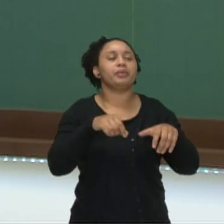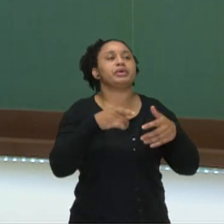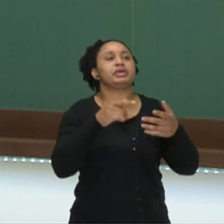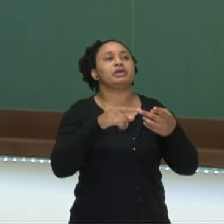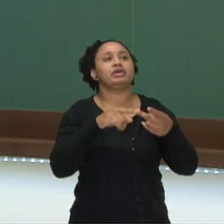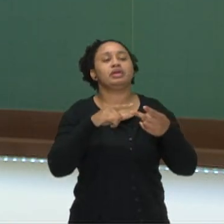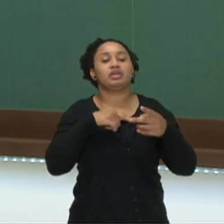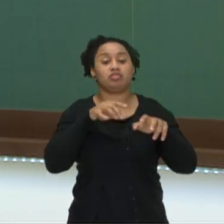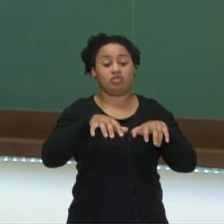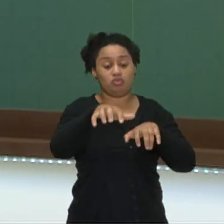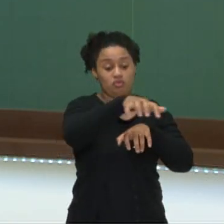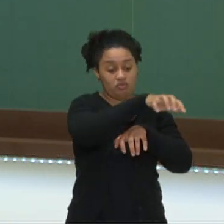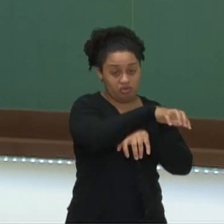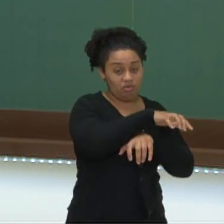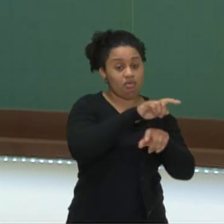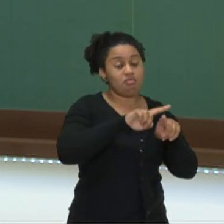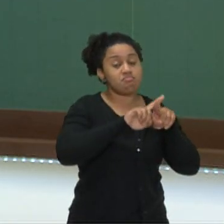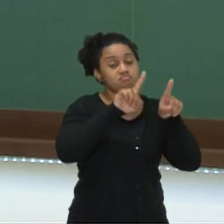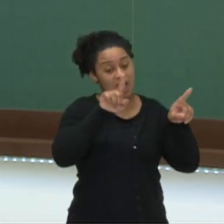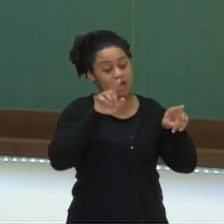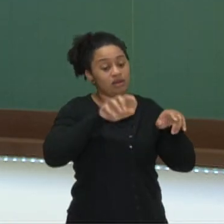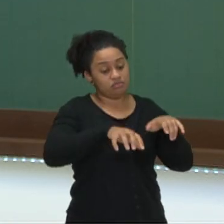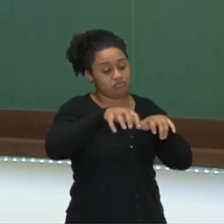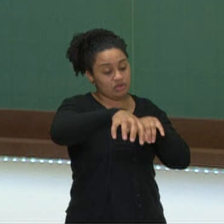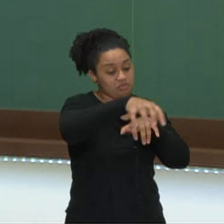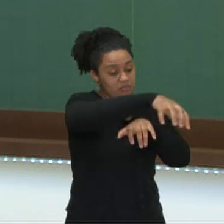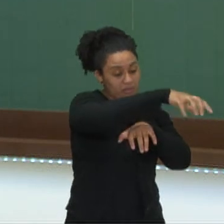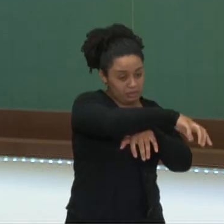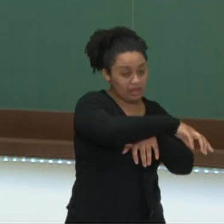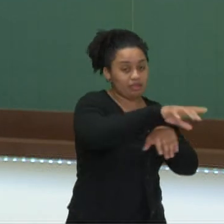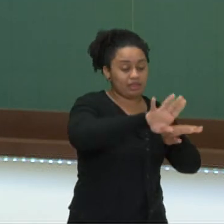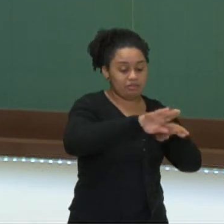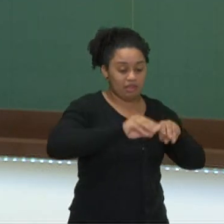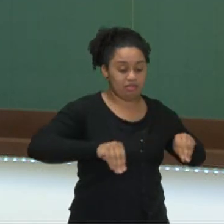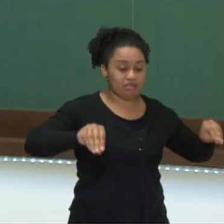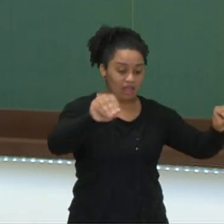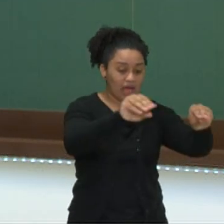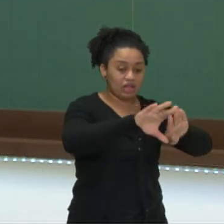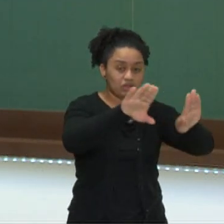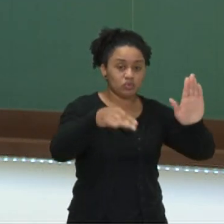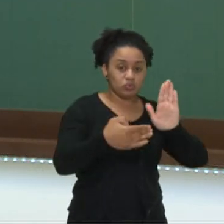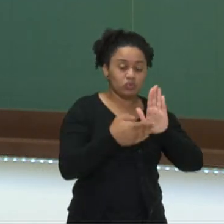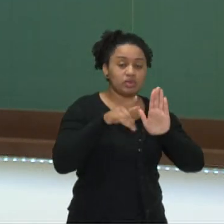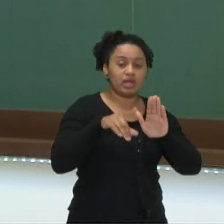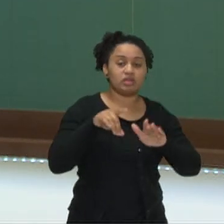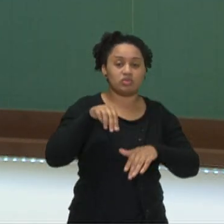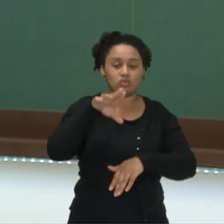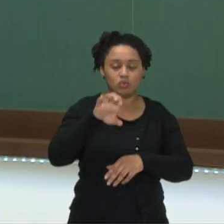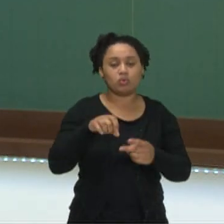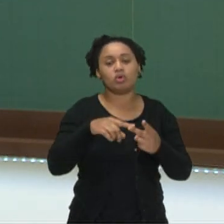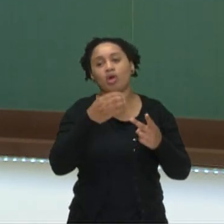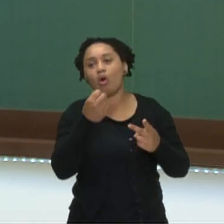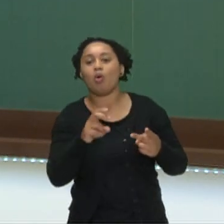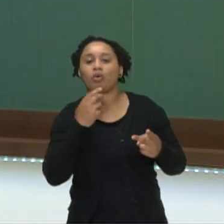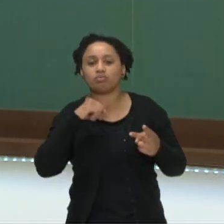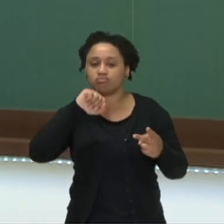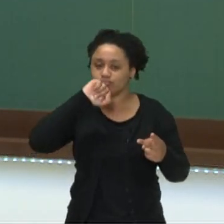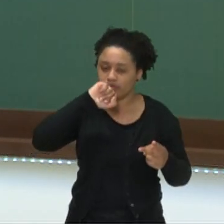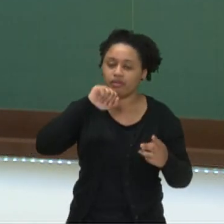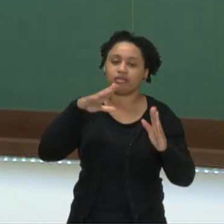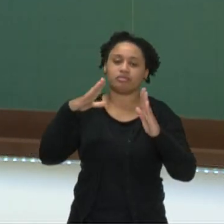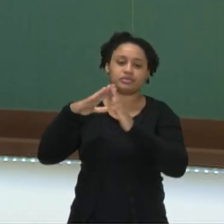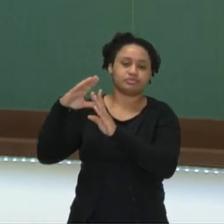tinha o feudo, mas ainda além dos limites do feudo, a terra era de um duque, ou até mesmo de um bispo da igreja,